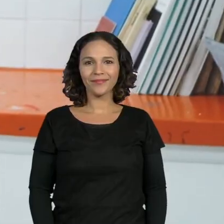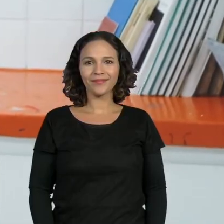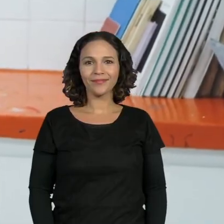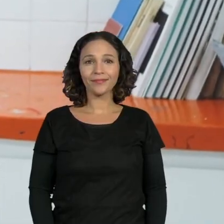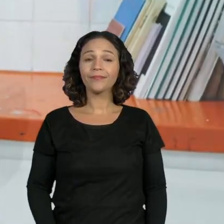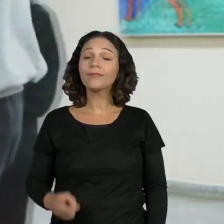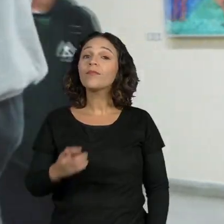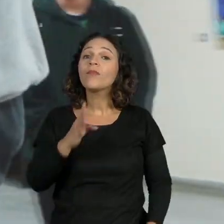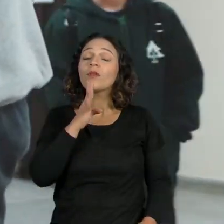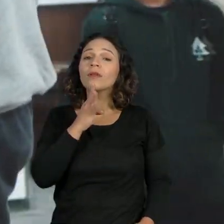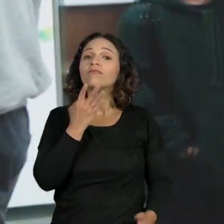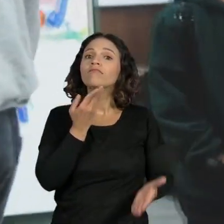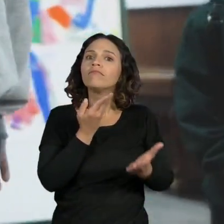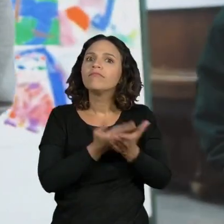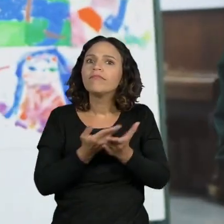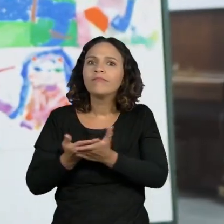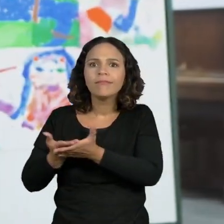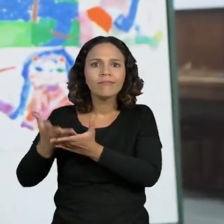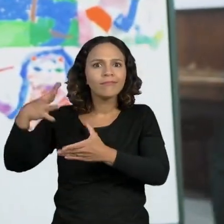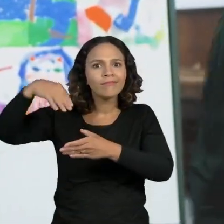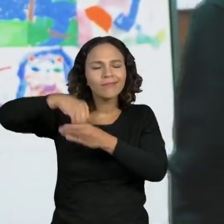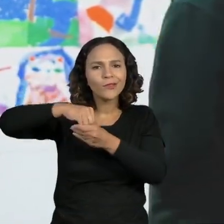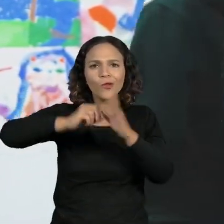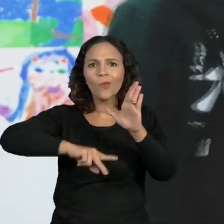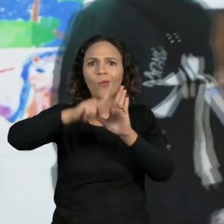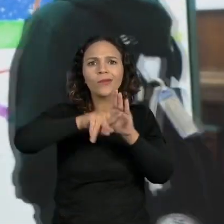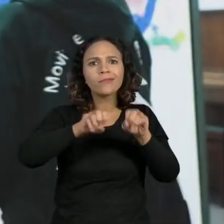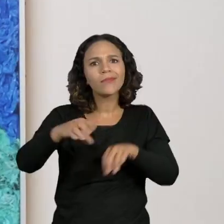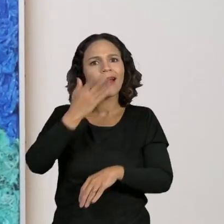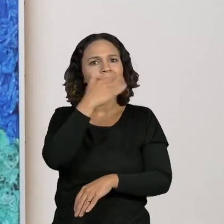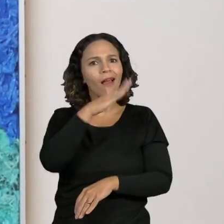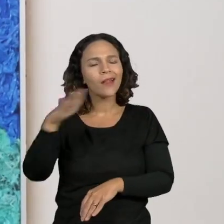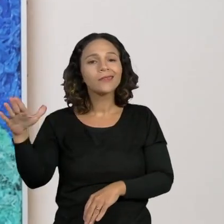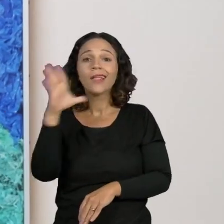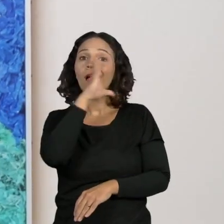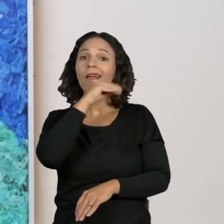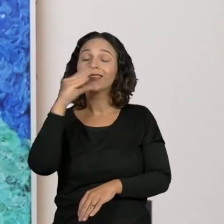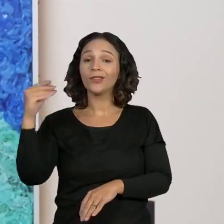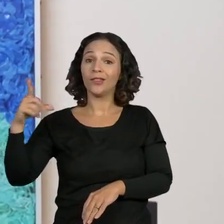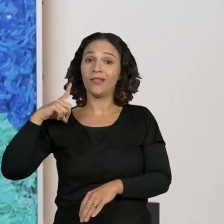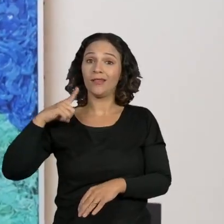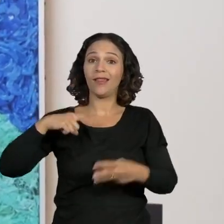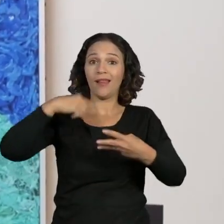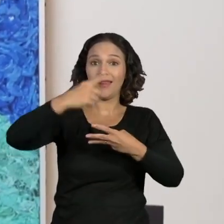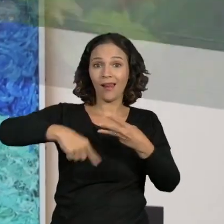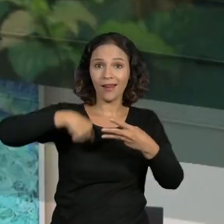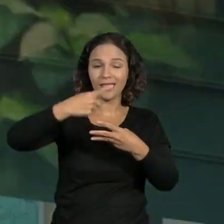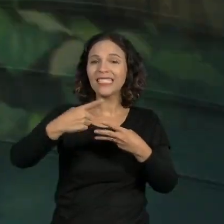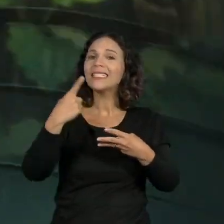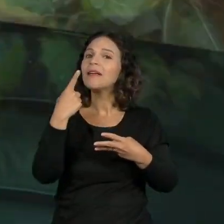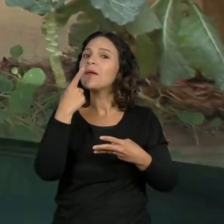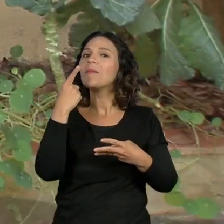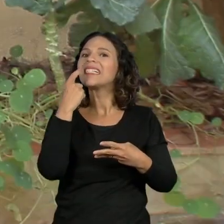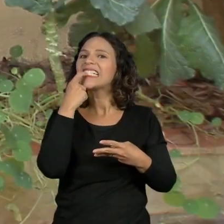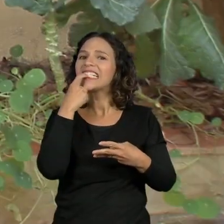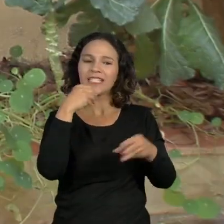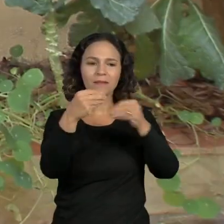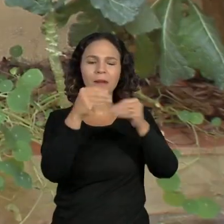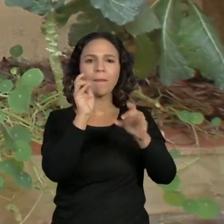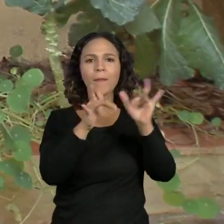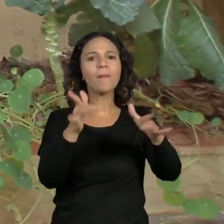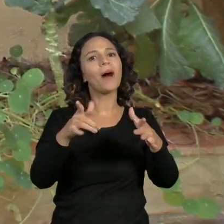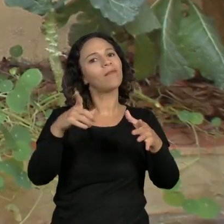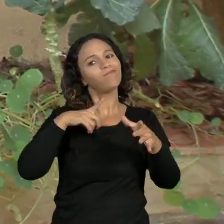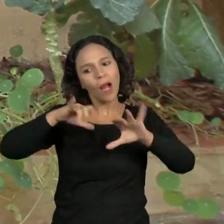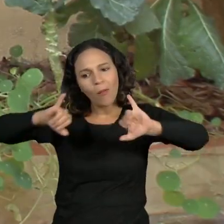Conheça o projeto que ensina crianças e adolescentes a arte de reciclar lixo plástico. A